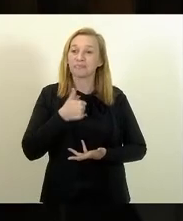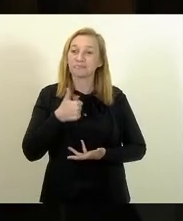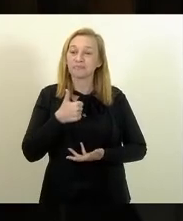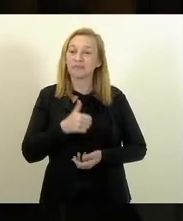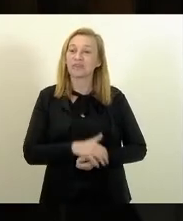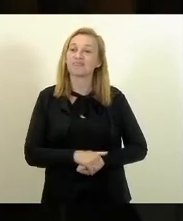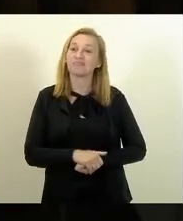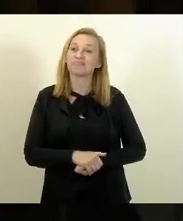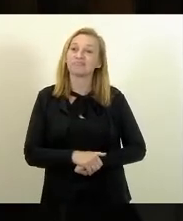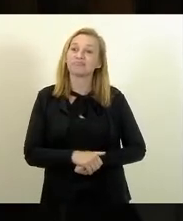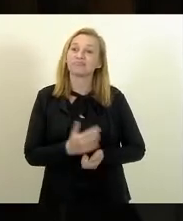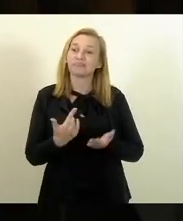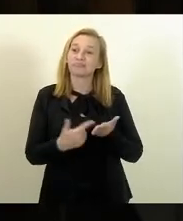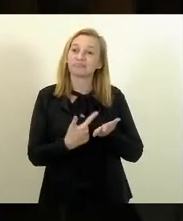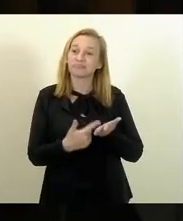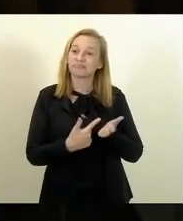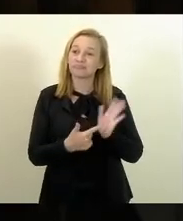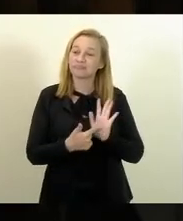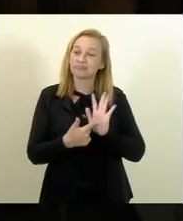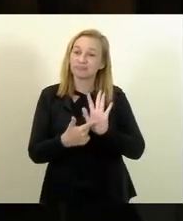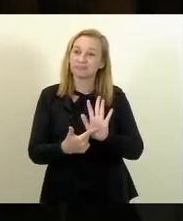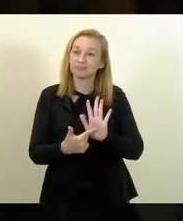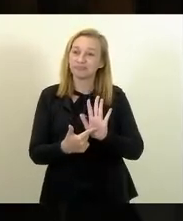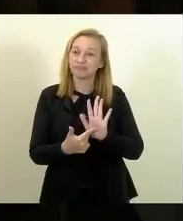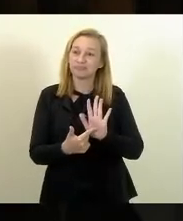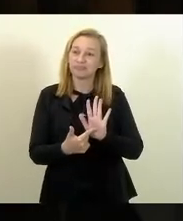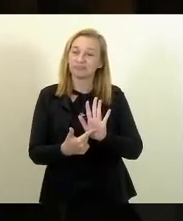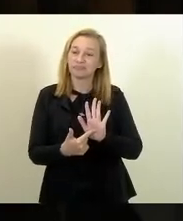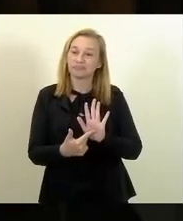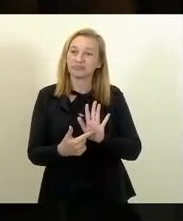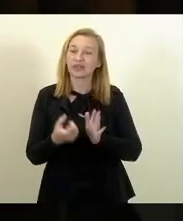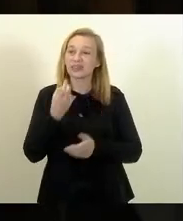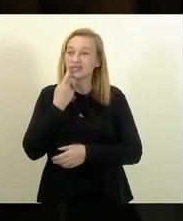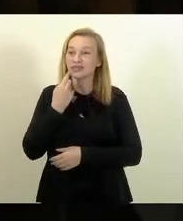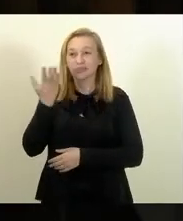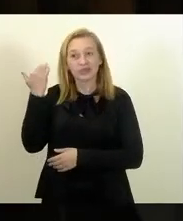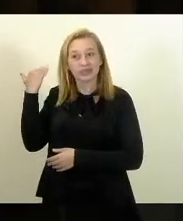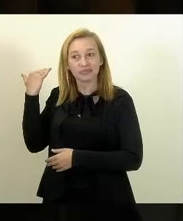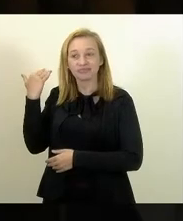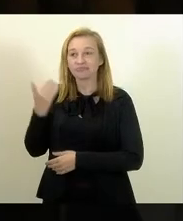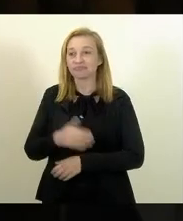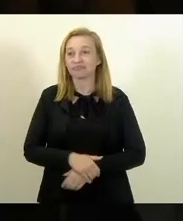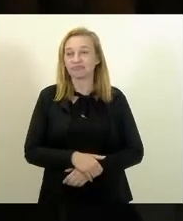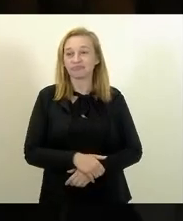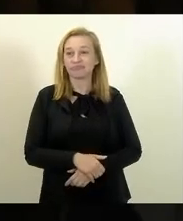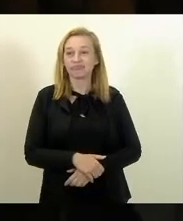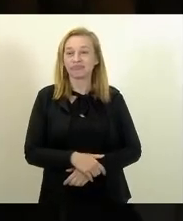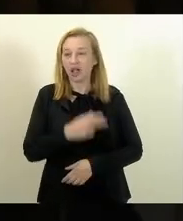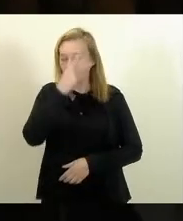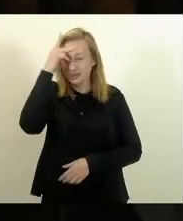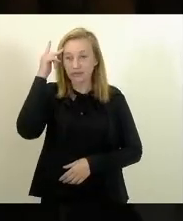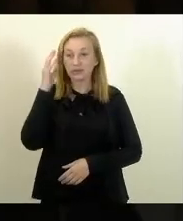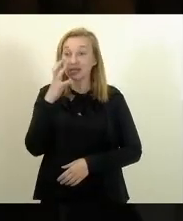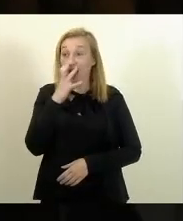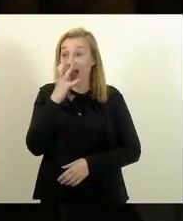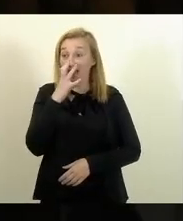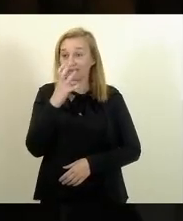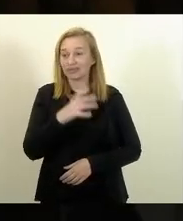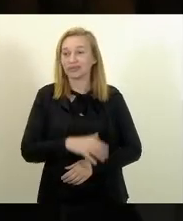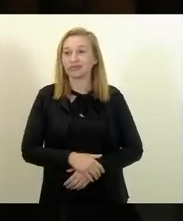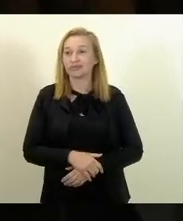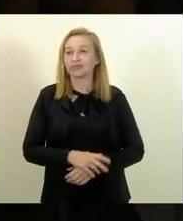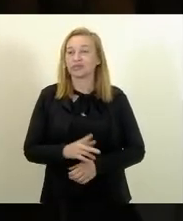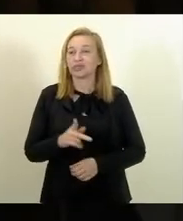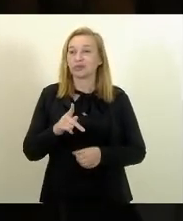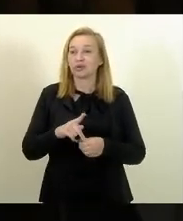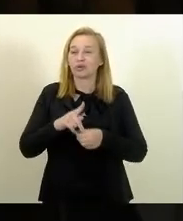divulgando. Recebi a agradável visita na sexta-feira passada de uma pessoa por quem tenho grande admiração, que é o procurador